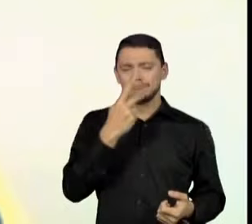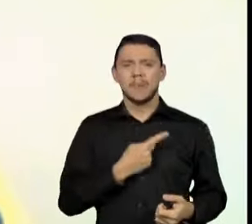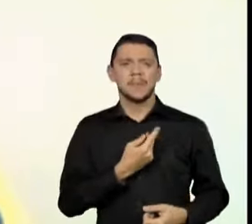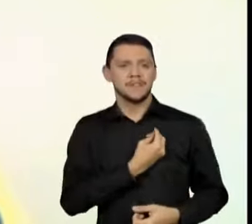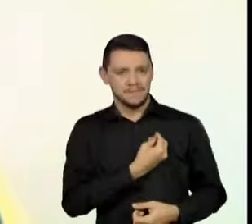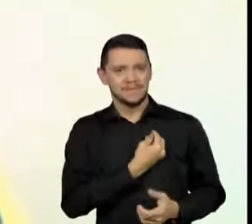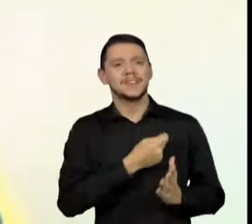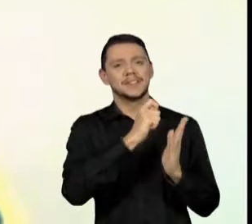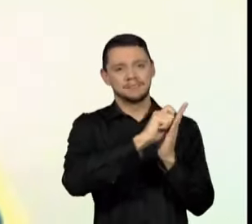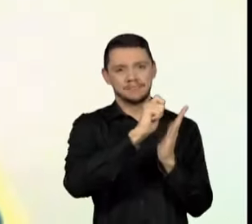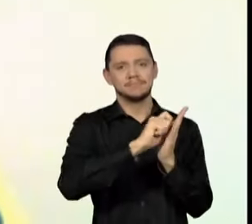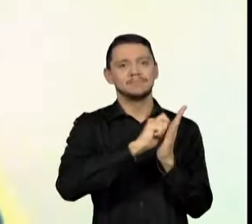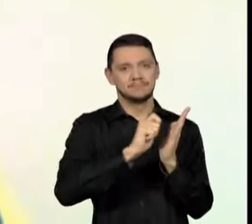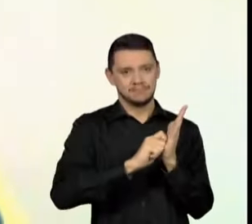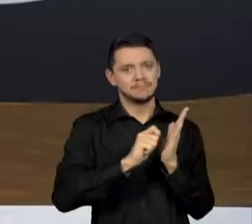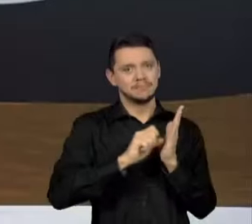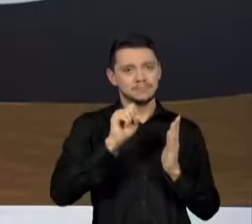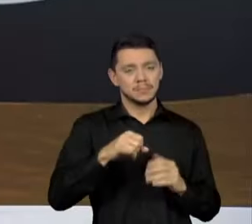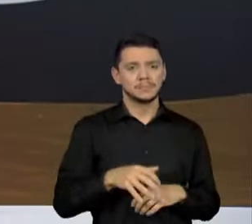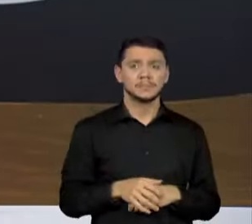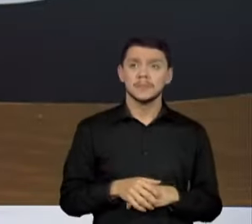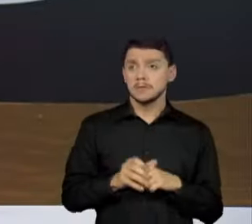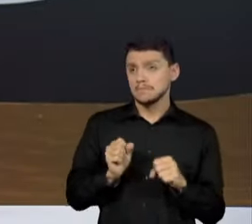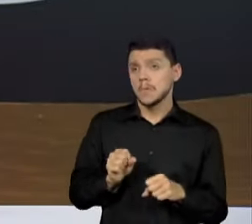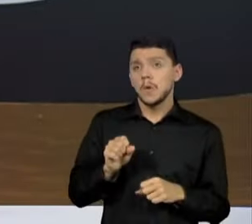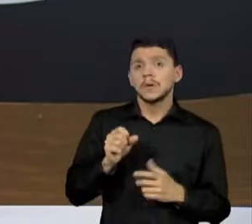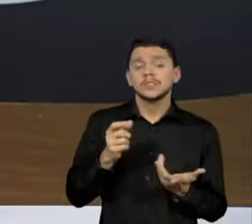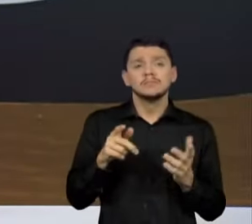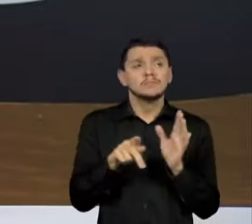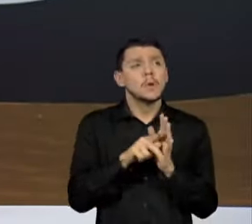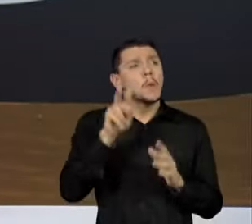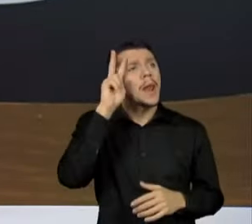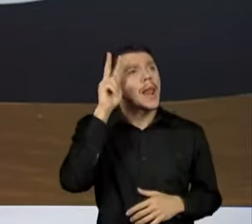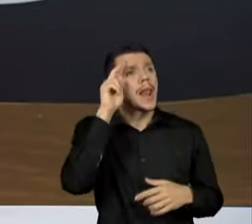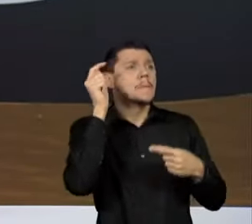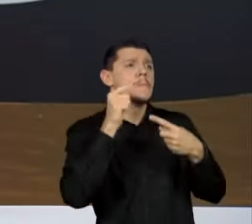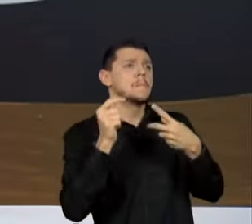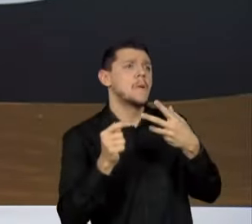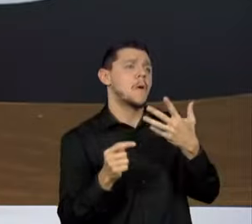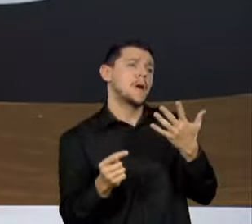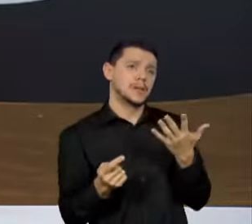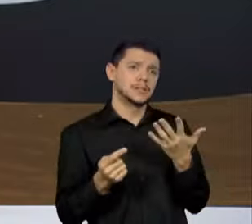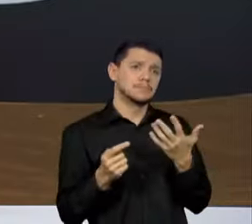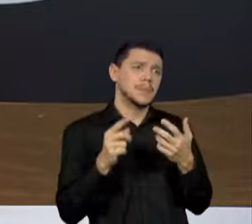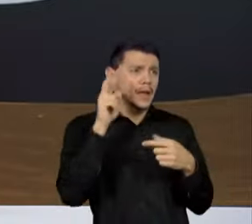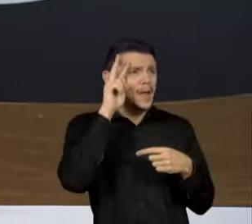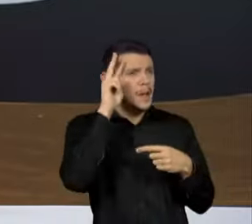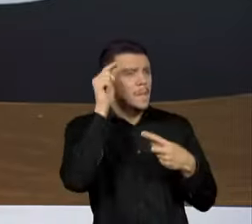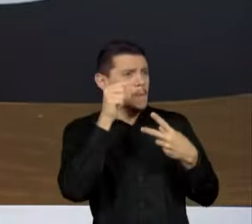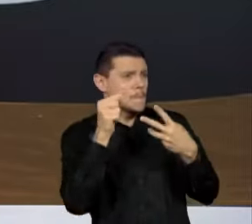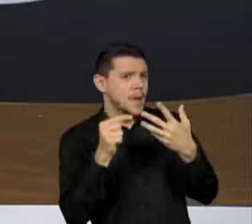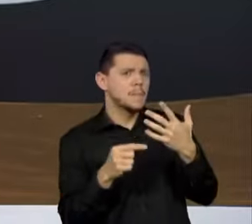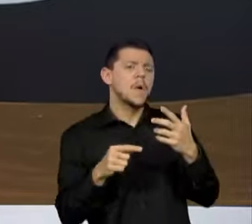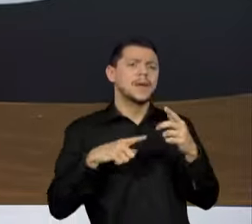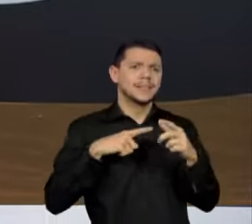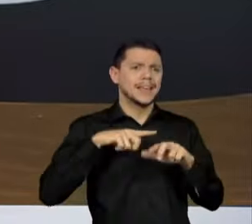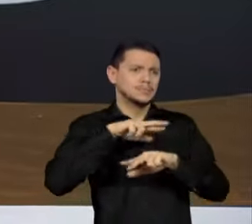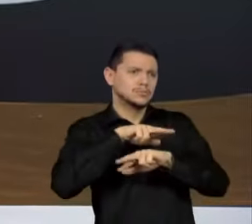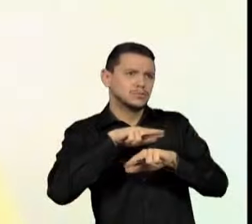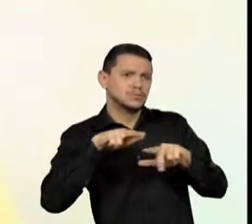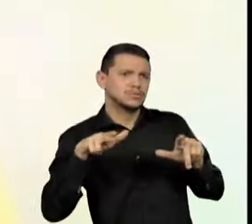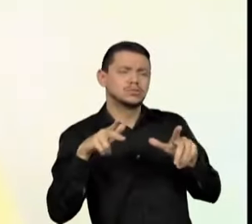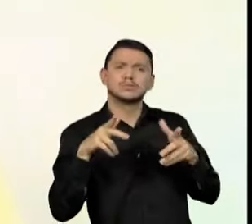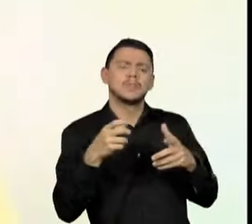autobiografia. Ou um livro de memórias, né, Conceição? Porque você tem a memória como um produto muito grande, né?